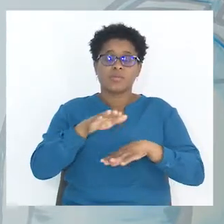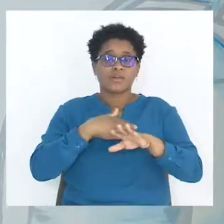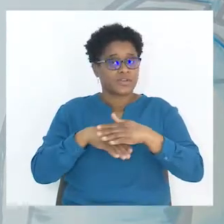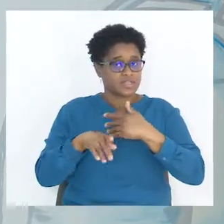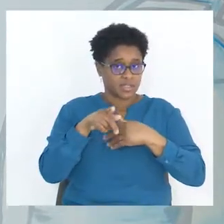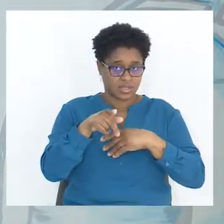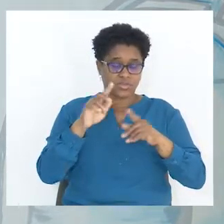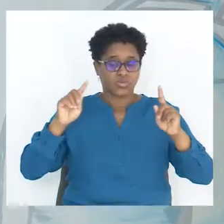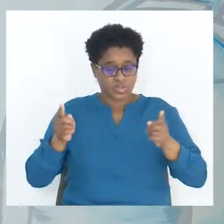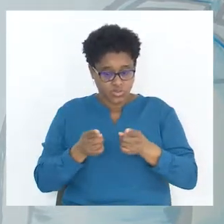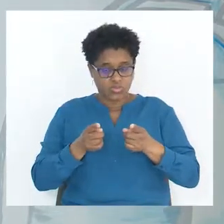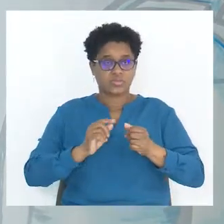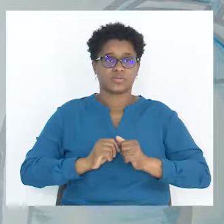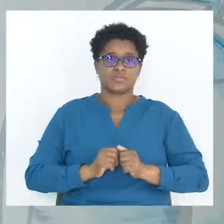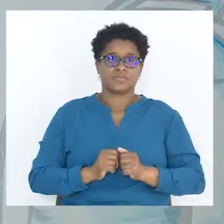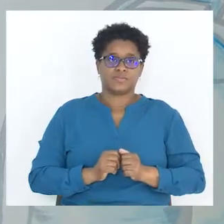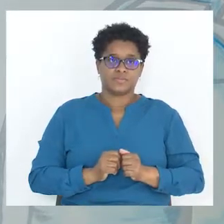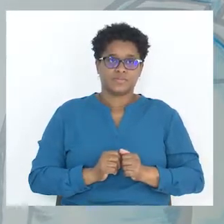daí fazeres resumos.